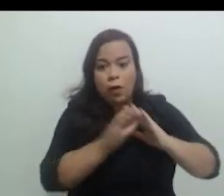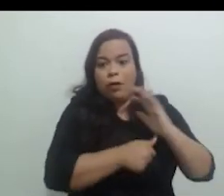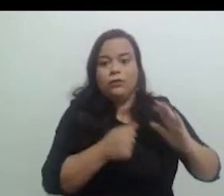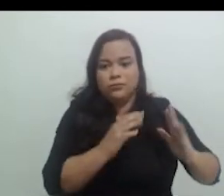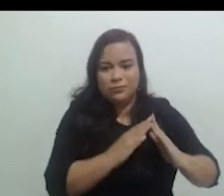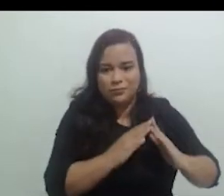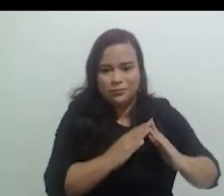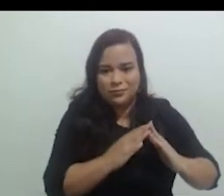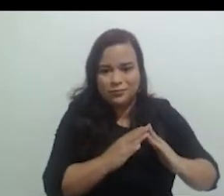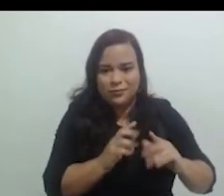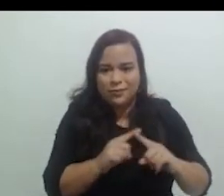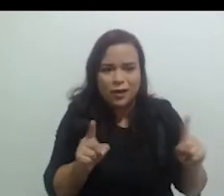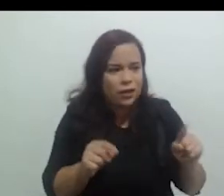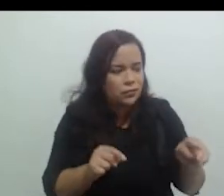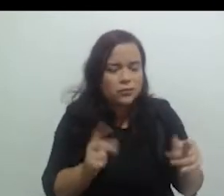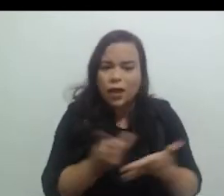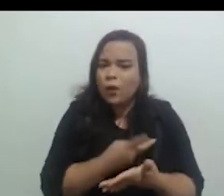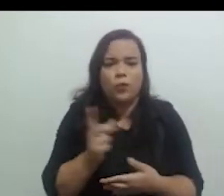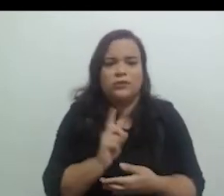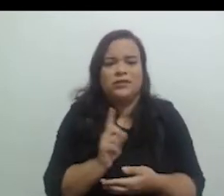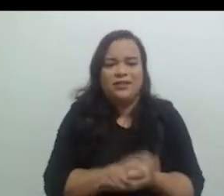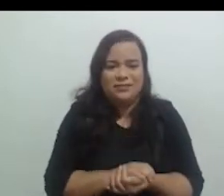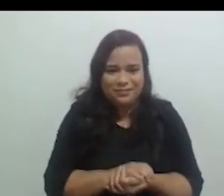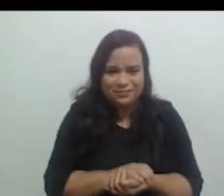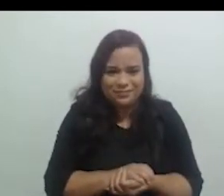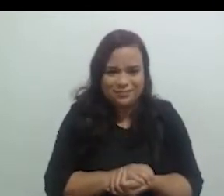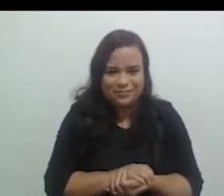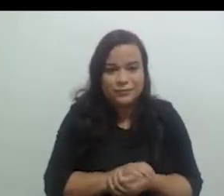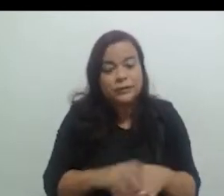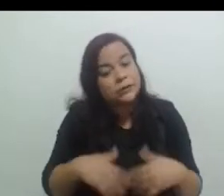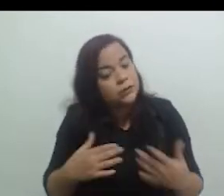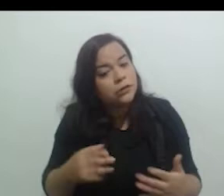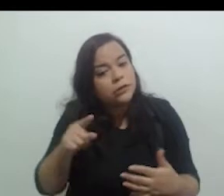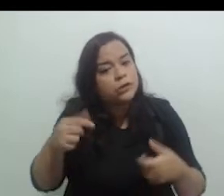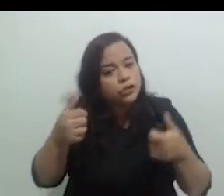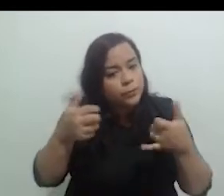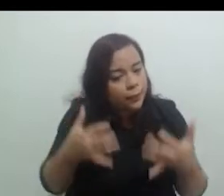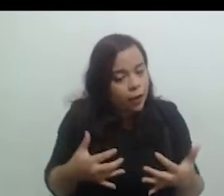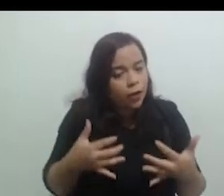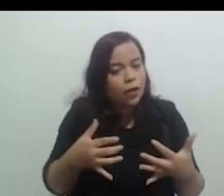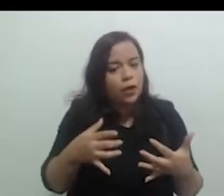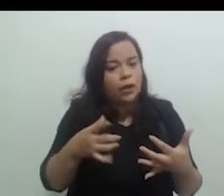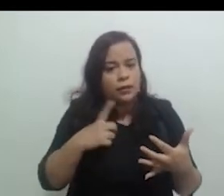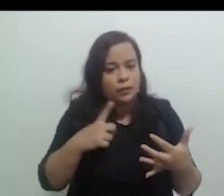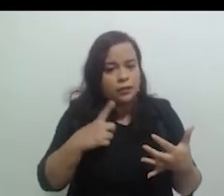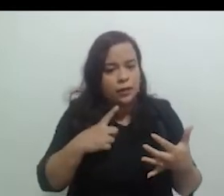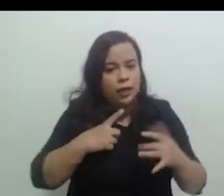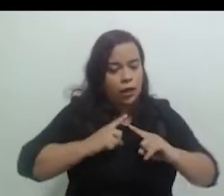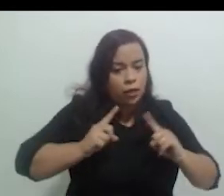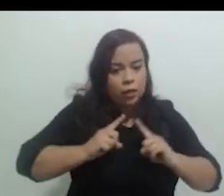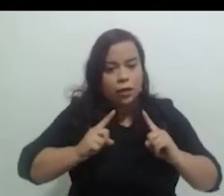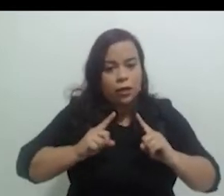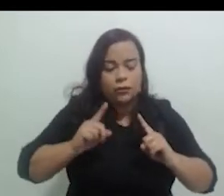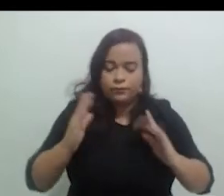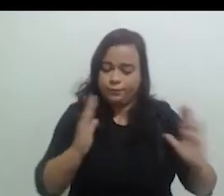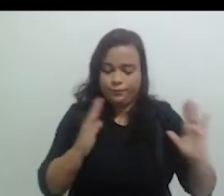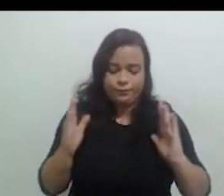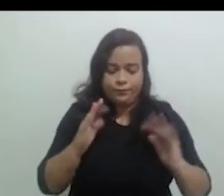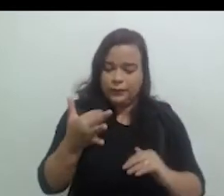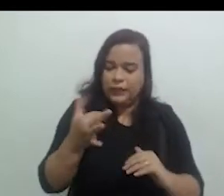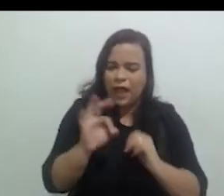aconteceu. Conforme foi dito na peça contestatória, por cerca de 10 a 15 anos, o senhor Cesário,